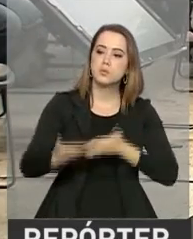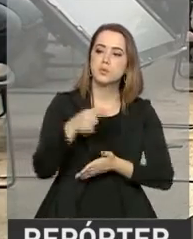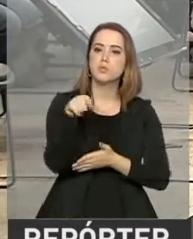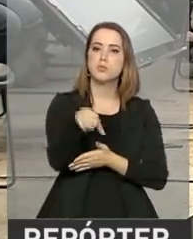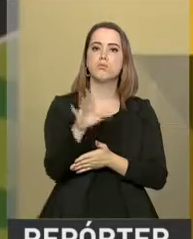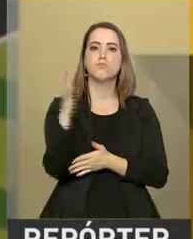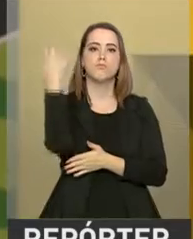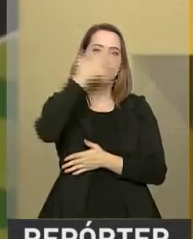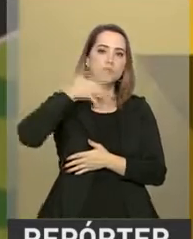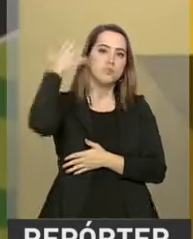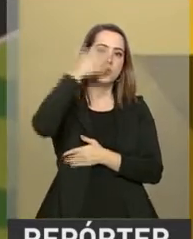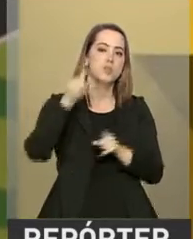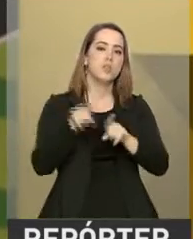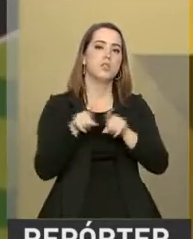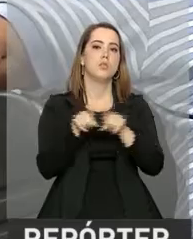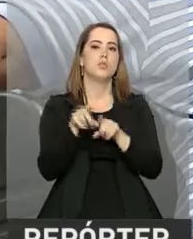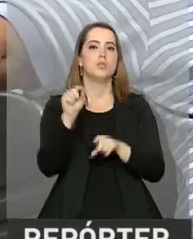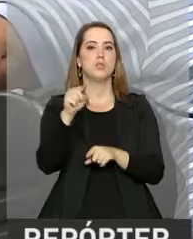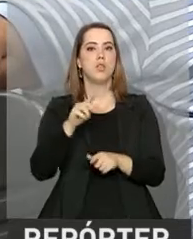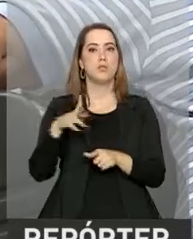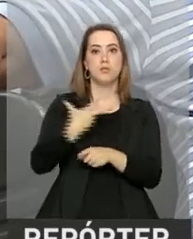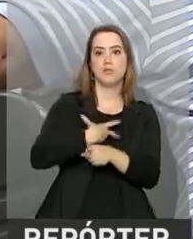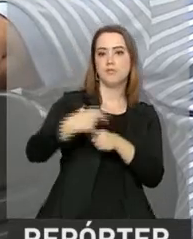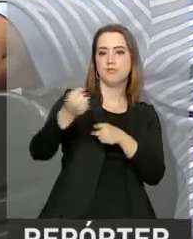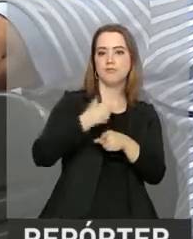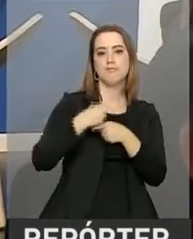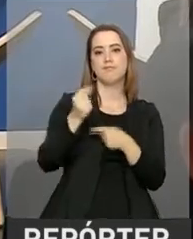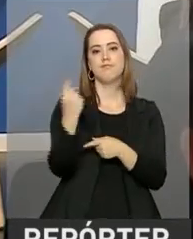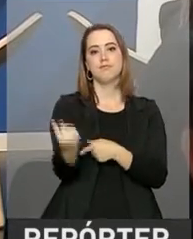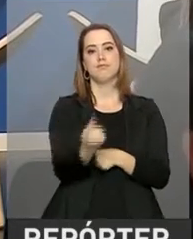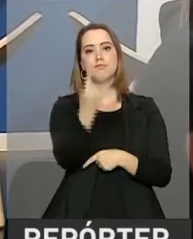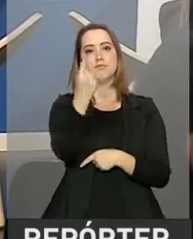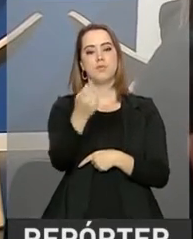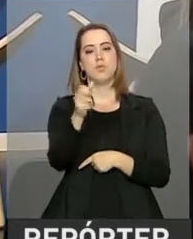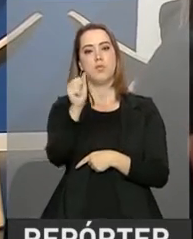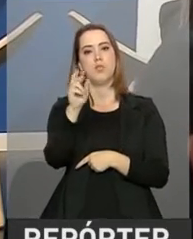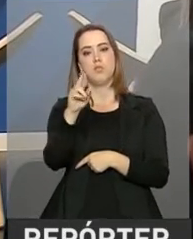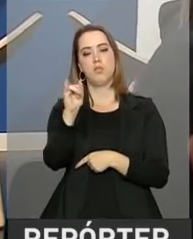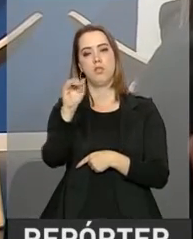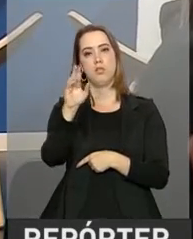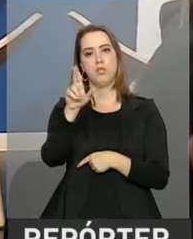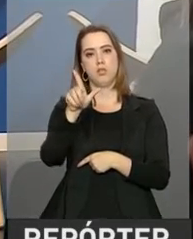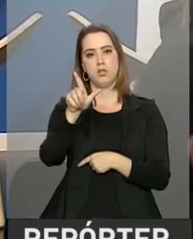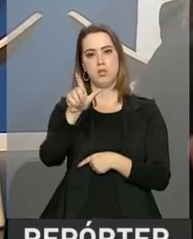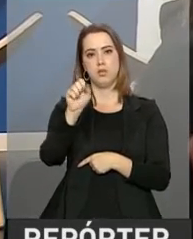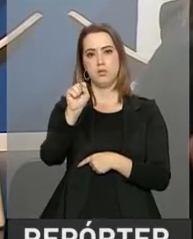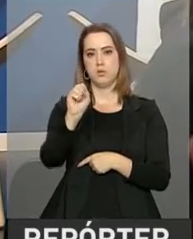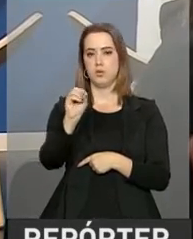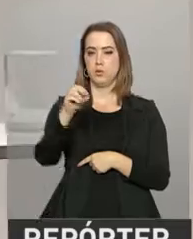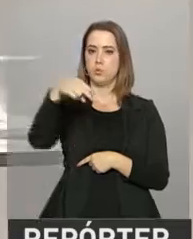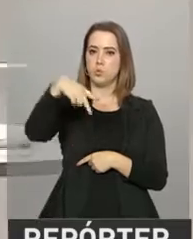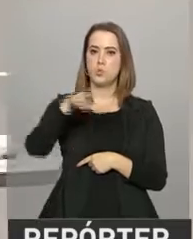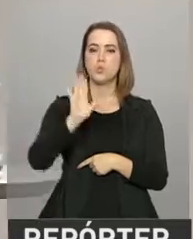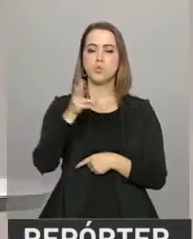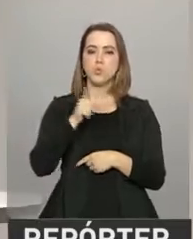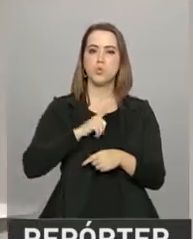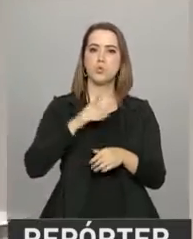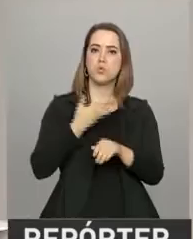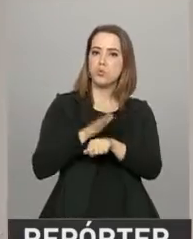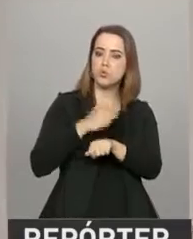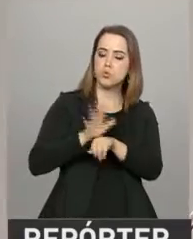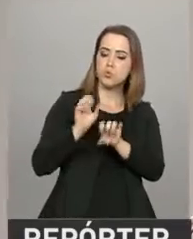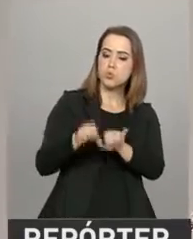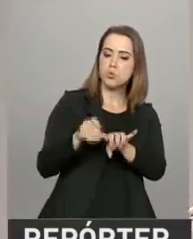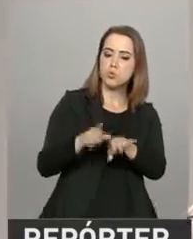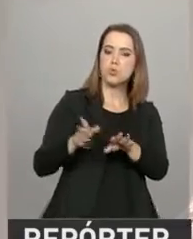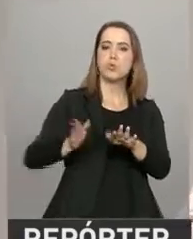Casa Brasil teve a participação de campeões. Entre eles, Arilson Soares, que já treinou atletas da natação como César